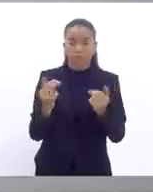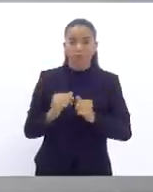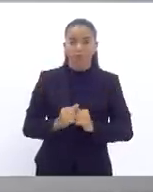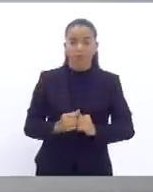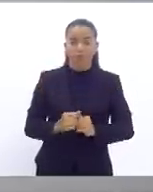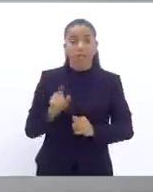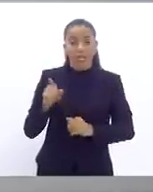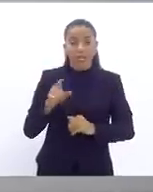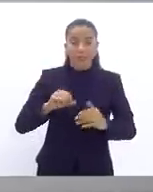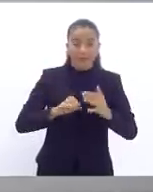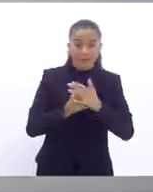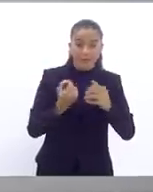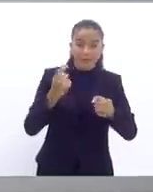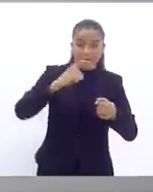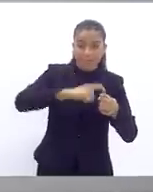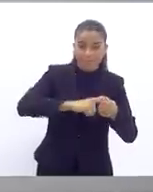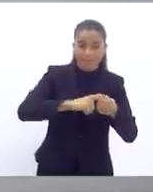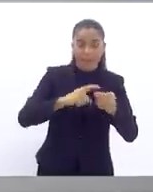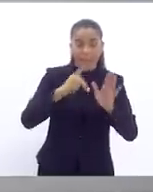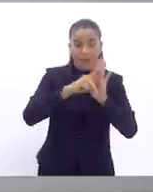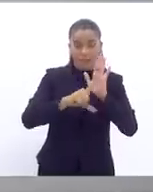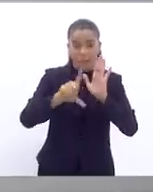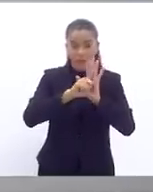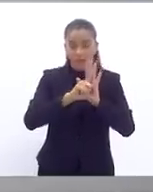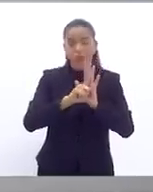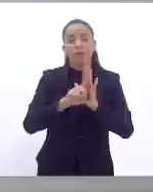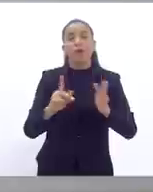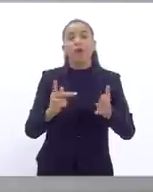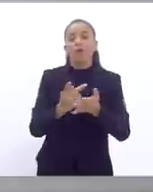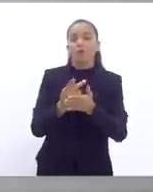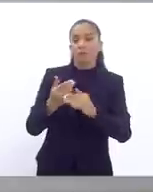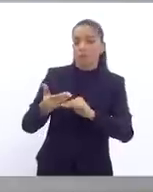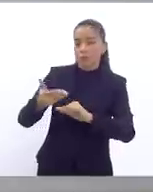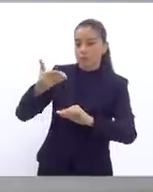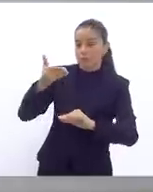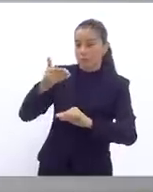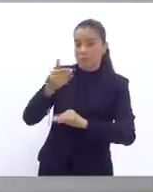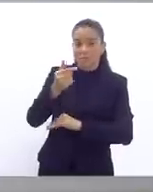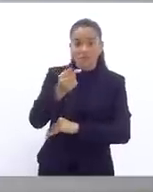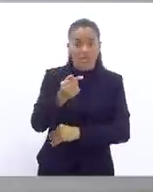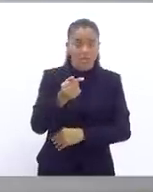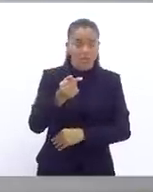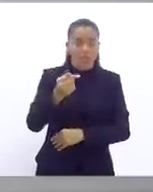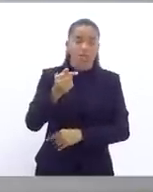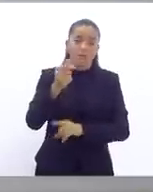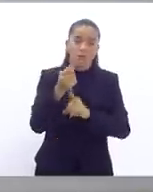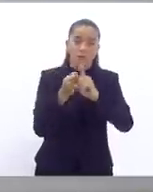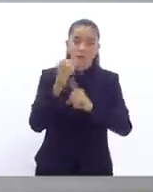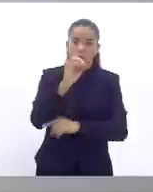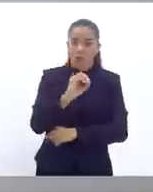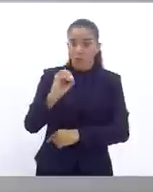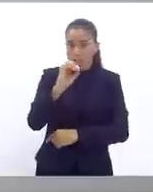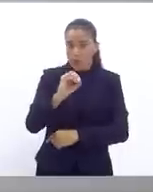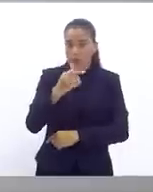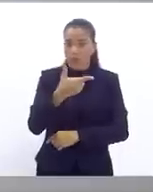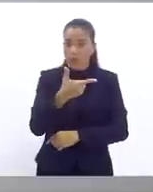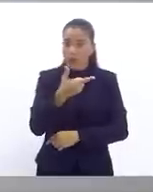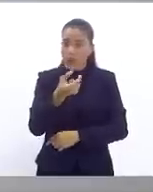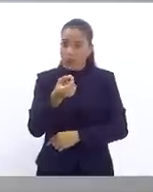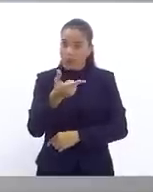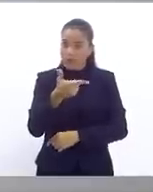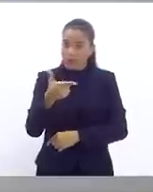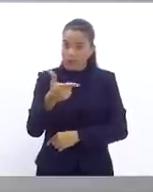este veto ocorreu em sete de outubro de 2022